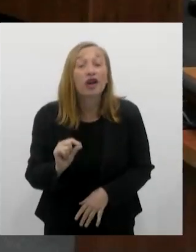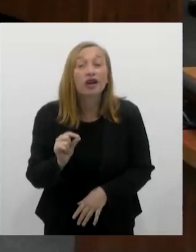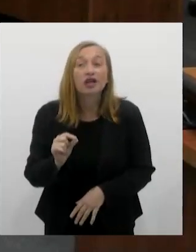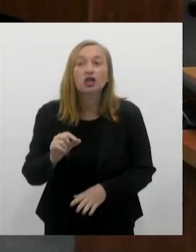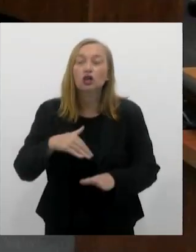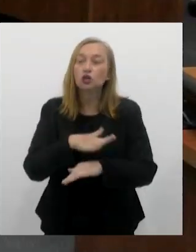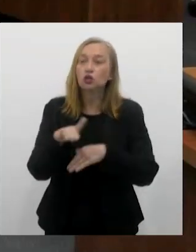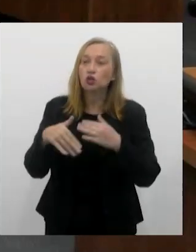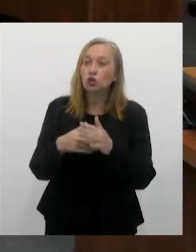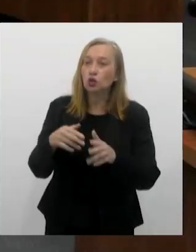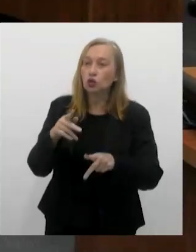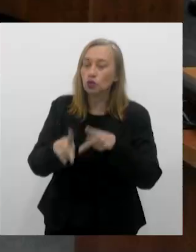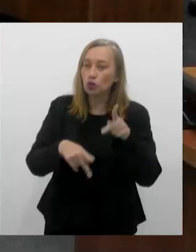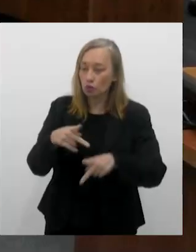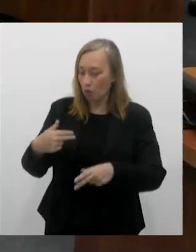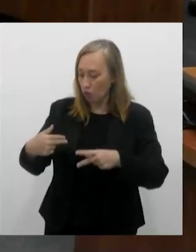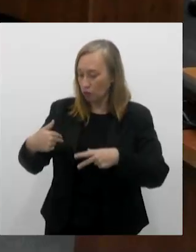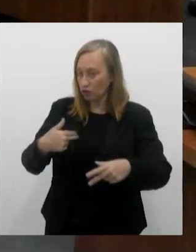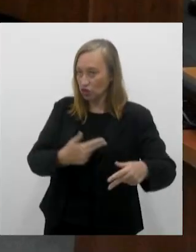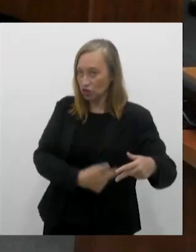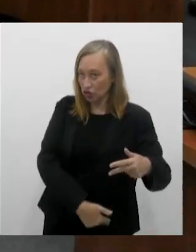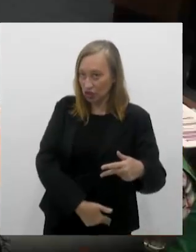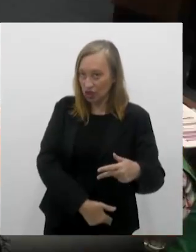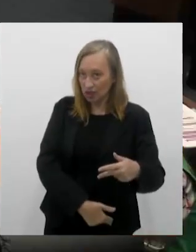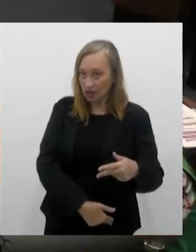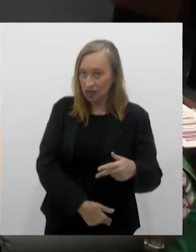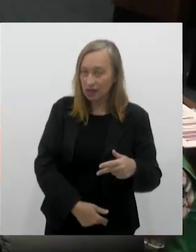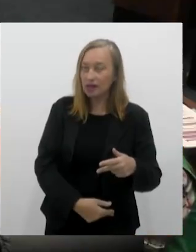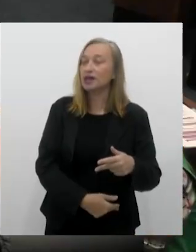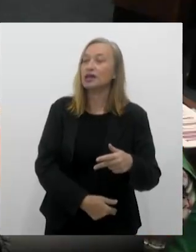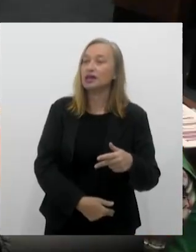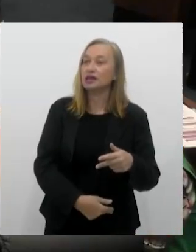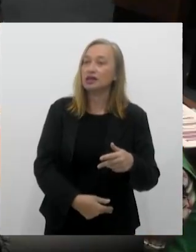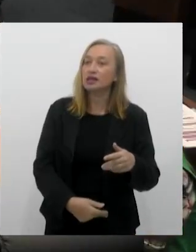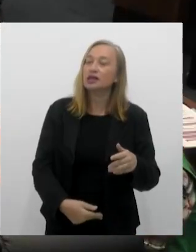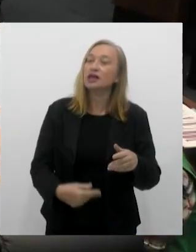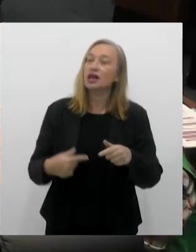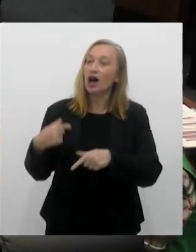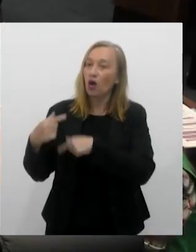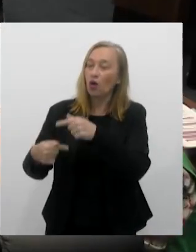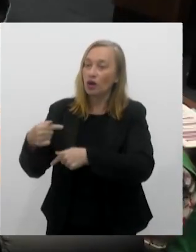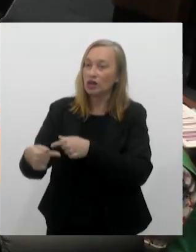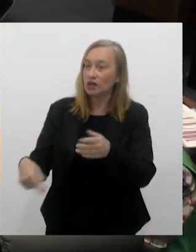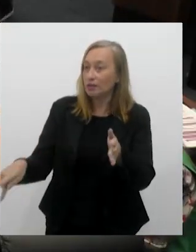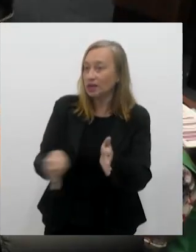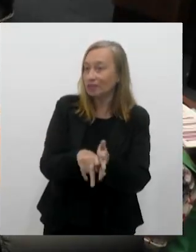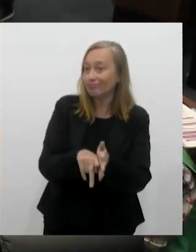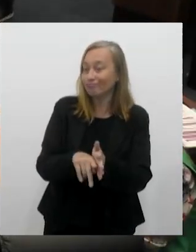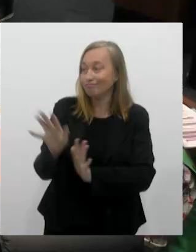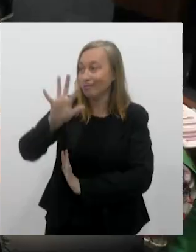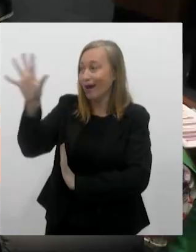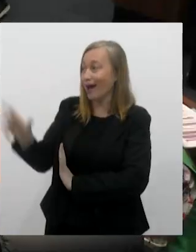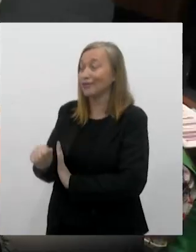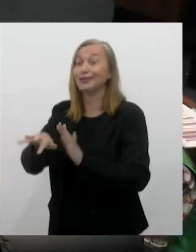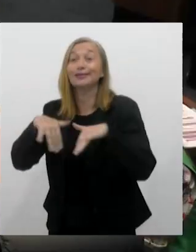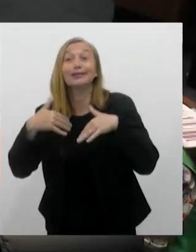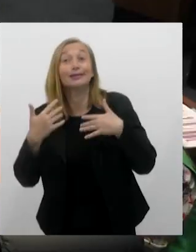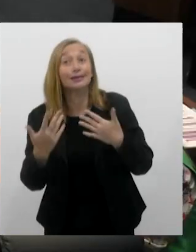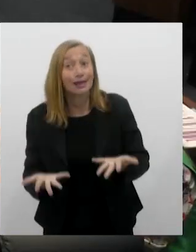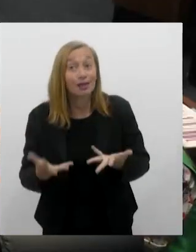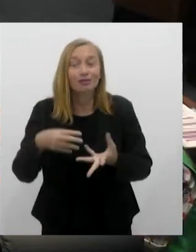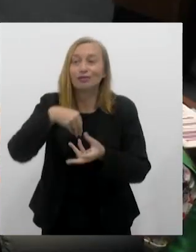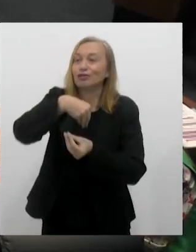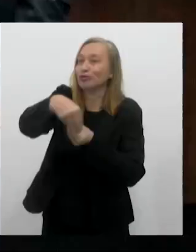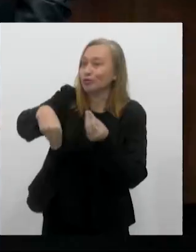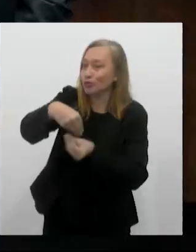todo chinês, na sua origem, veio da África. Então, nós somos exatamente essa mistura.